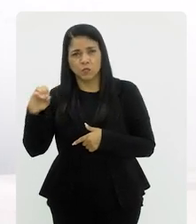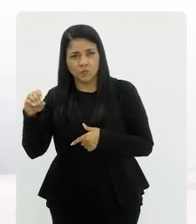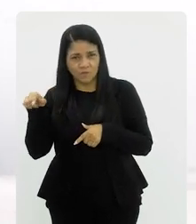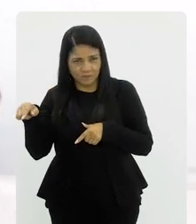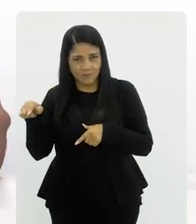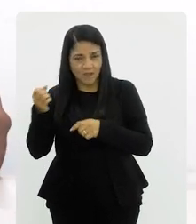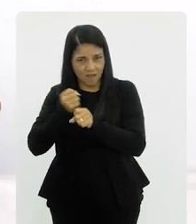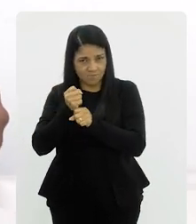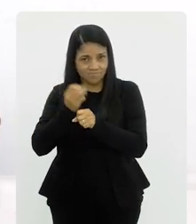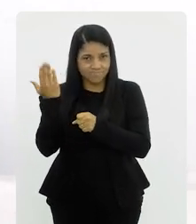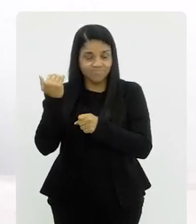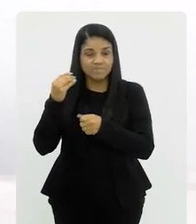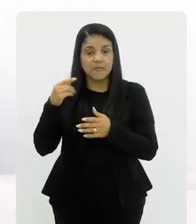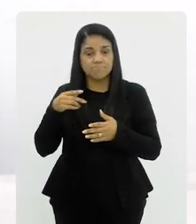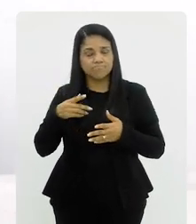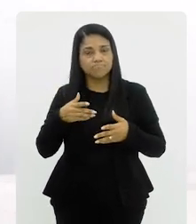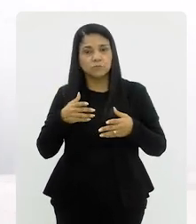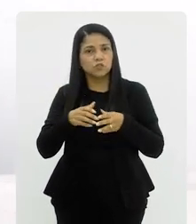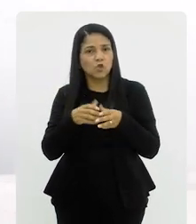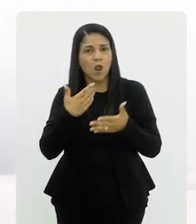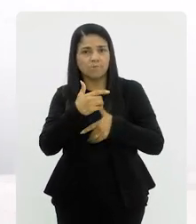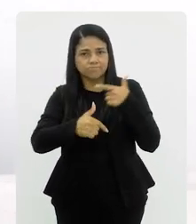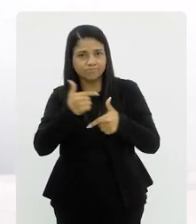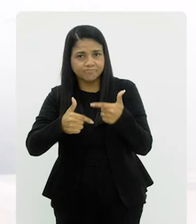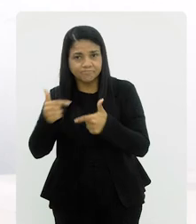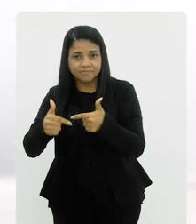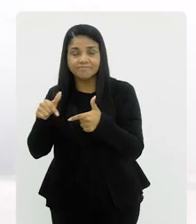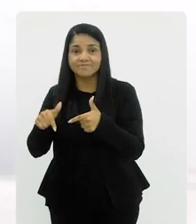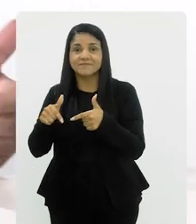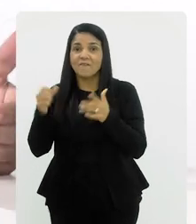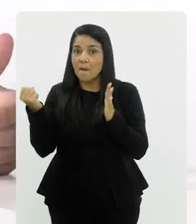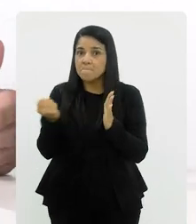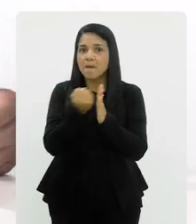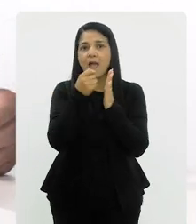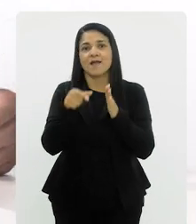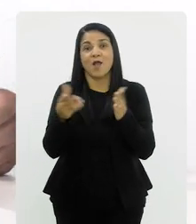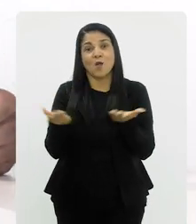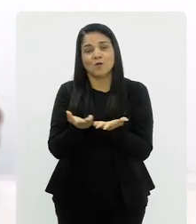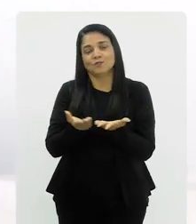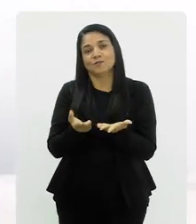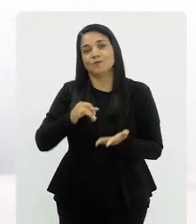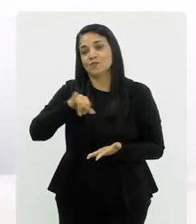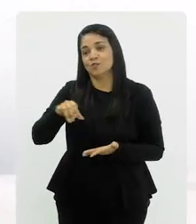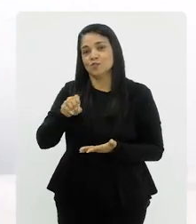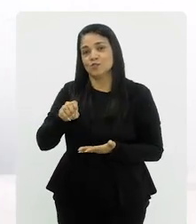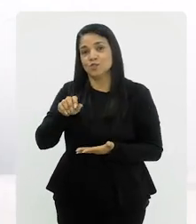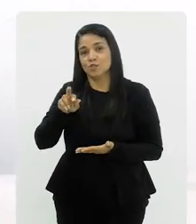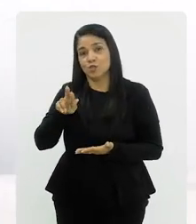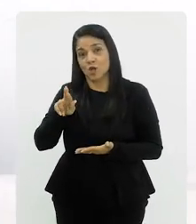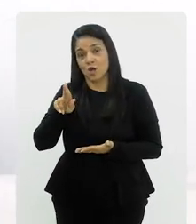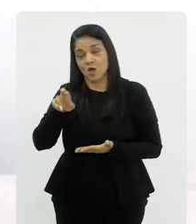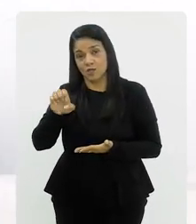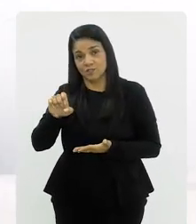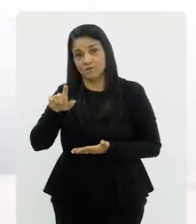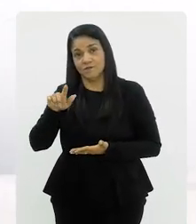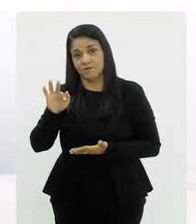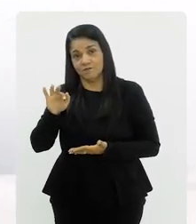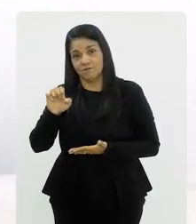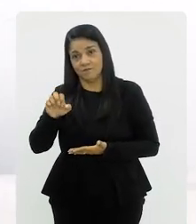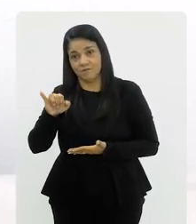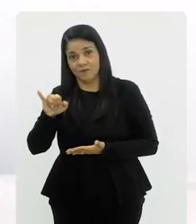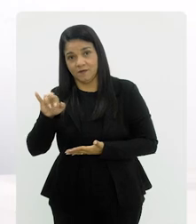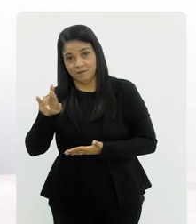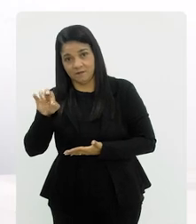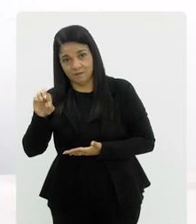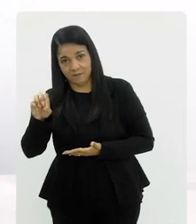que ele era muito disso. Onde ele passava, ele deixava a marca dele. E hoje, o Jorge Freitas, ele deixa isso lá em São Paulo, né? Ele se